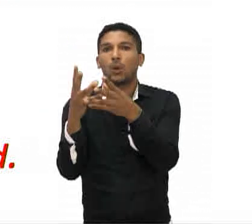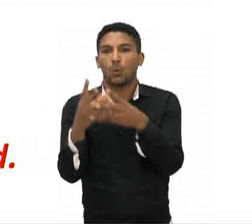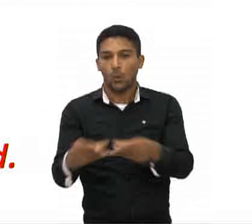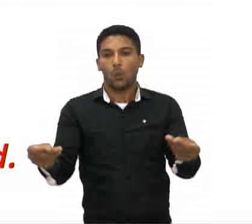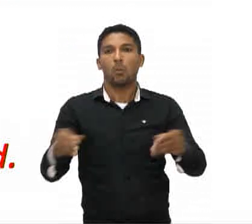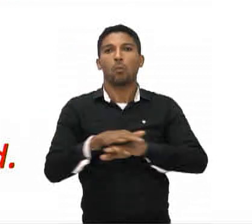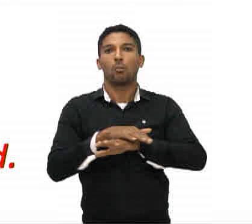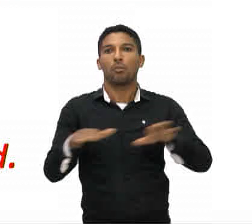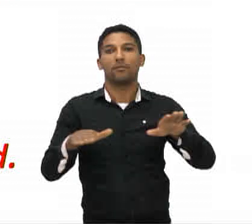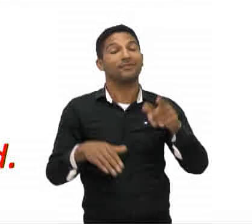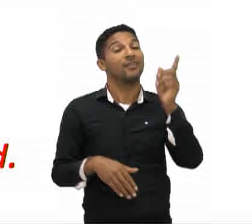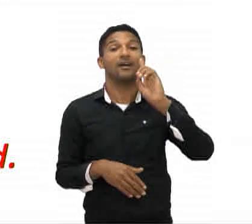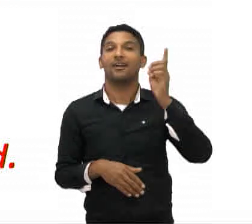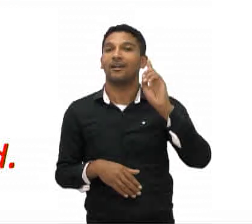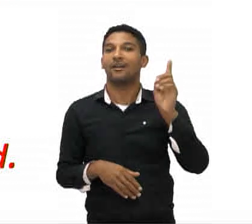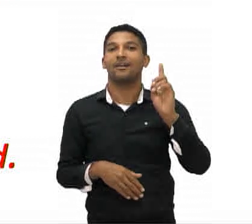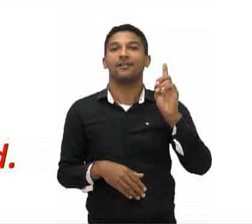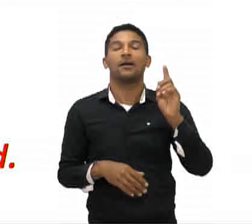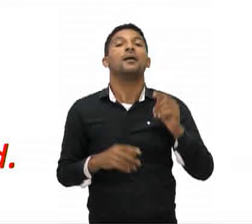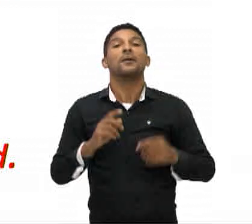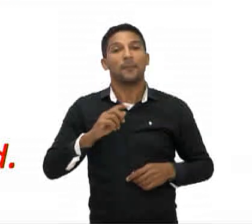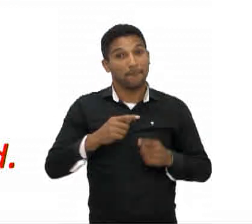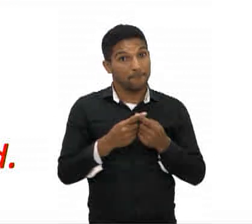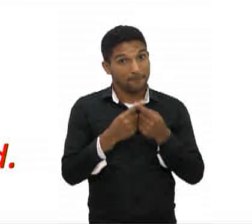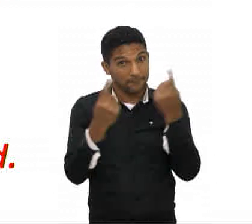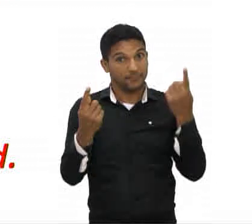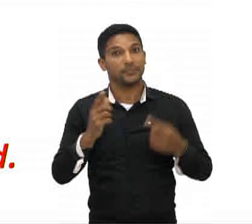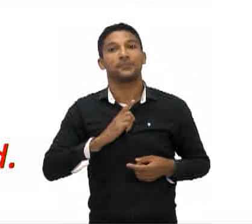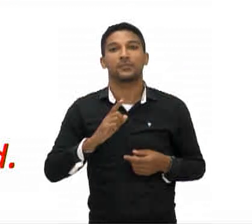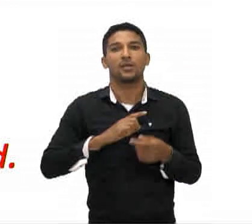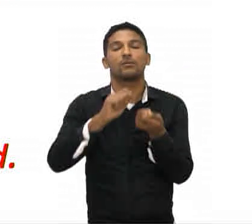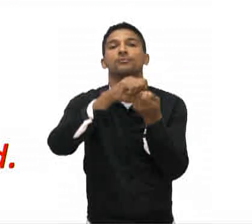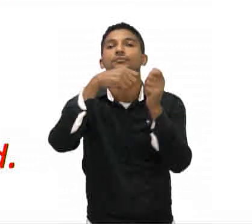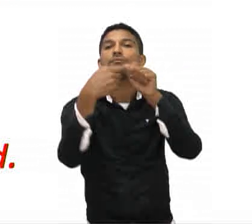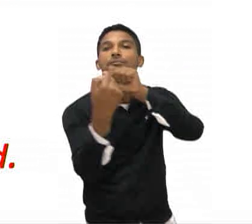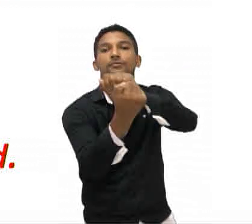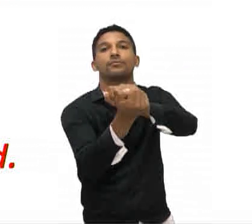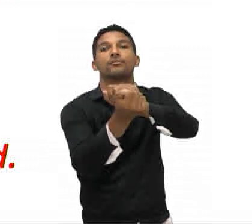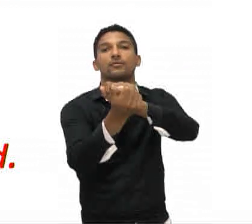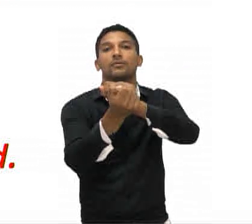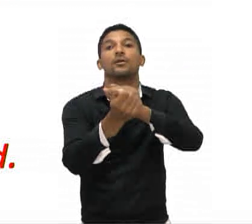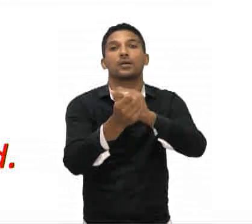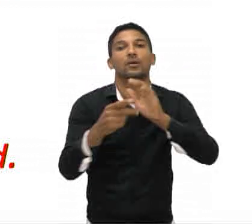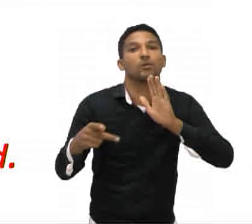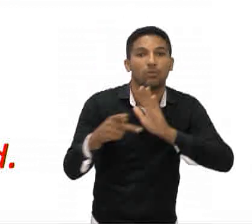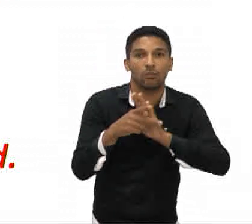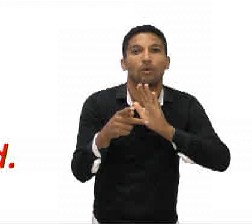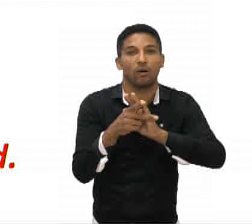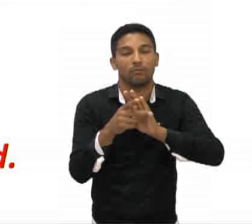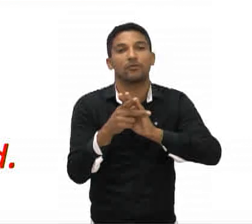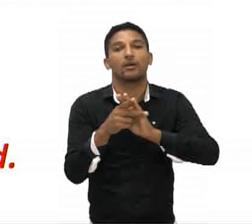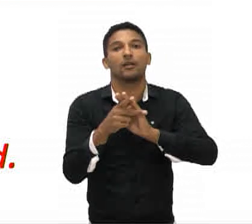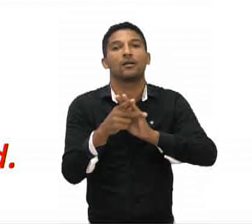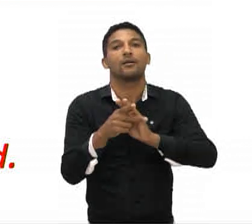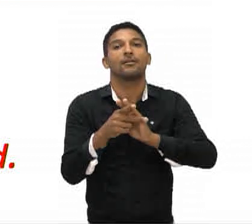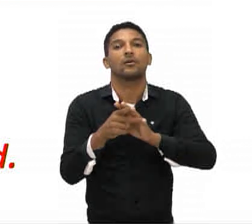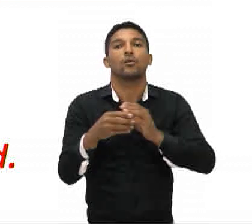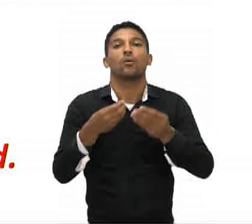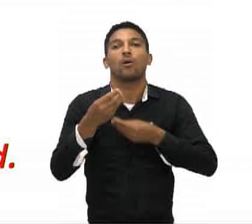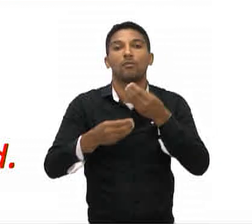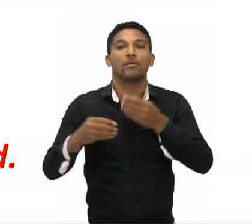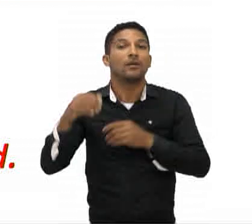música, teatro. E principalmente lo que temos hoje, cybercultura. E